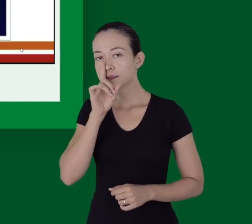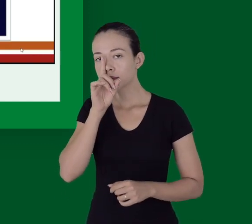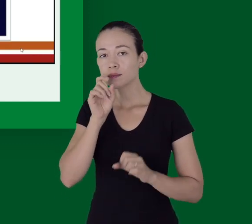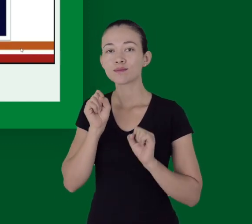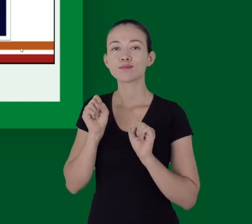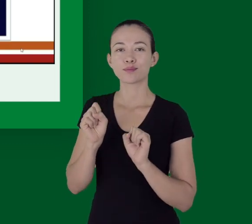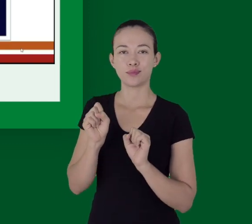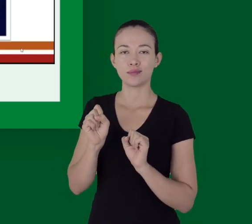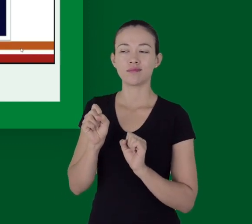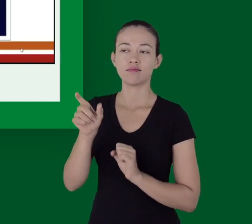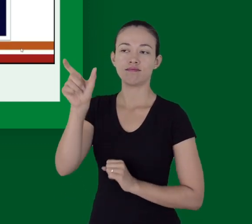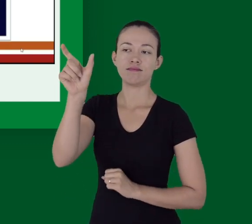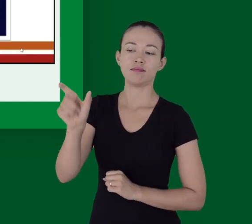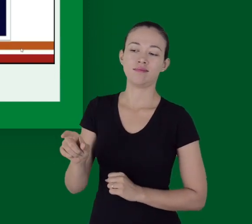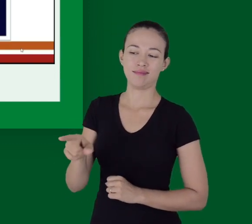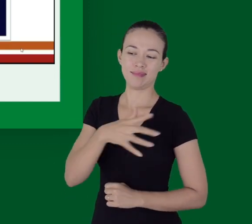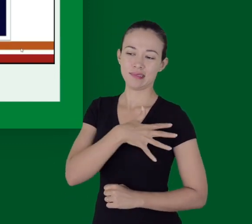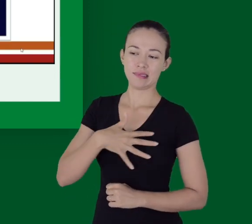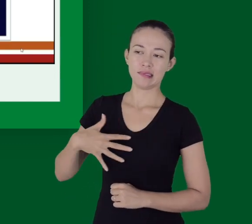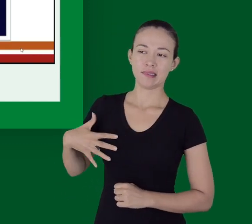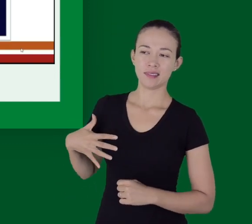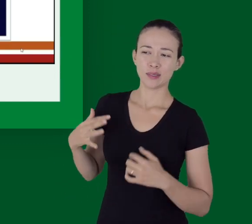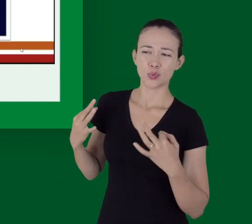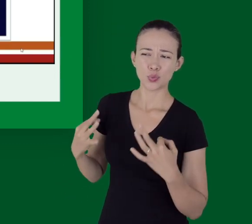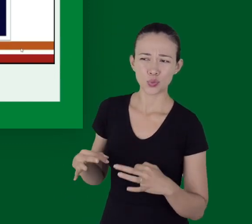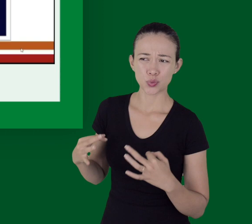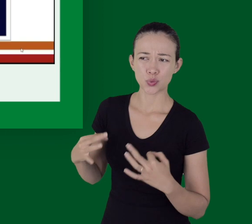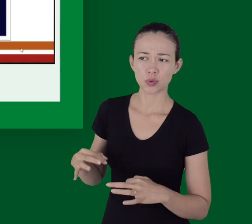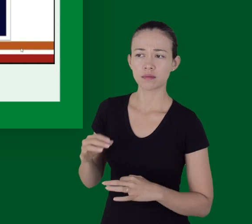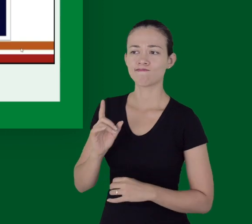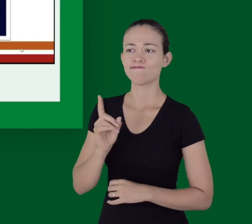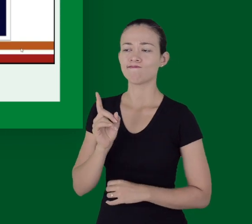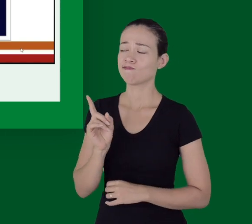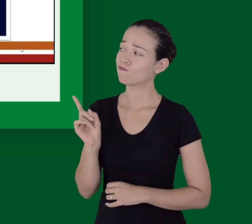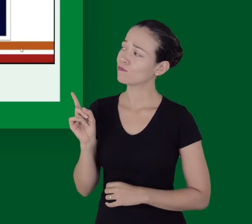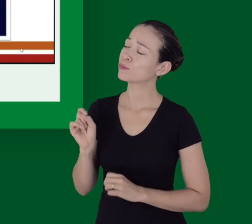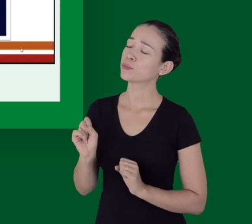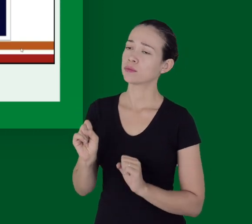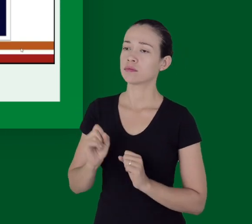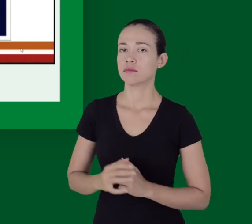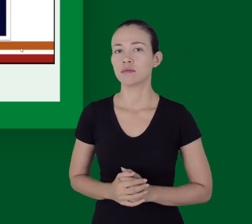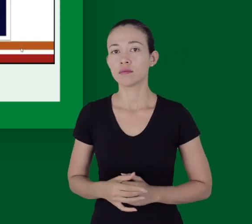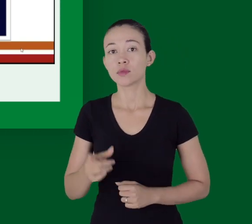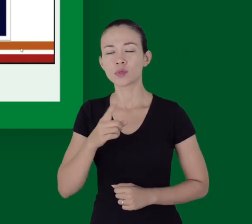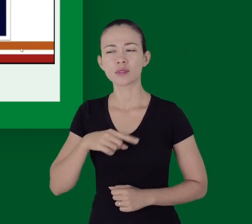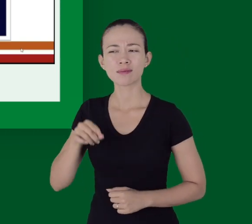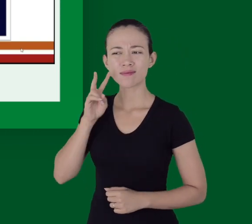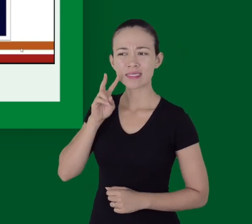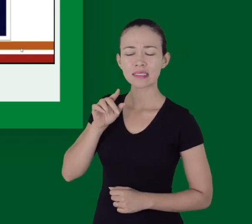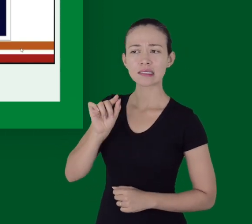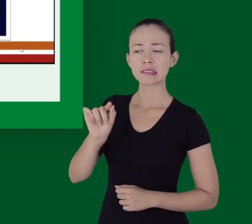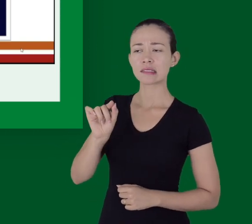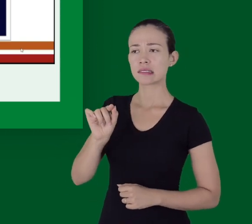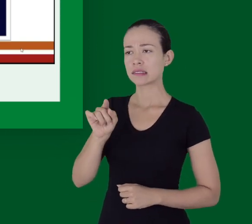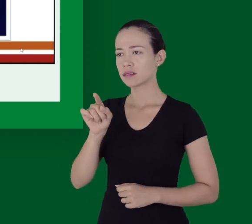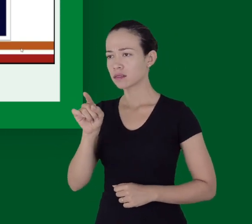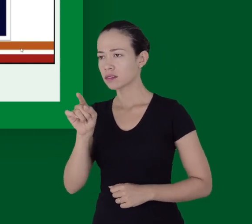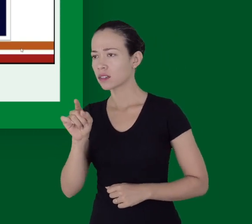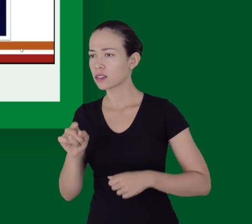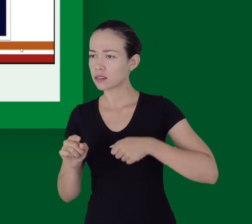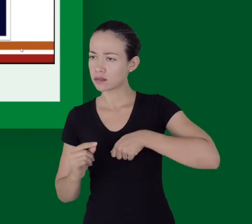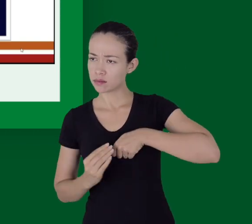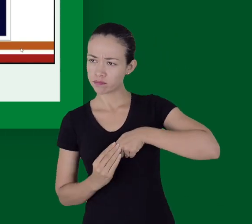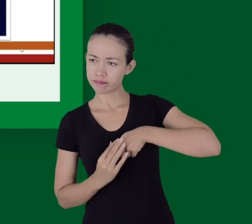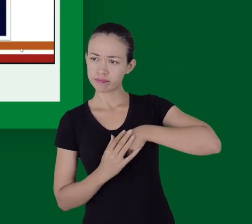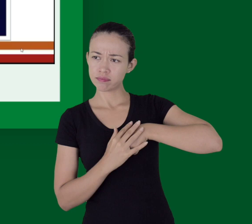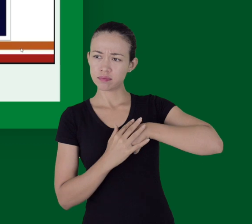fazer o diagnóstico de síndrome coronariana aguda, a gente precisa juntar alguns fatores de risco que